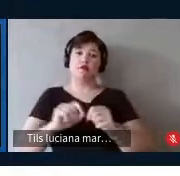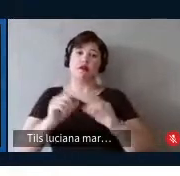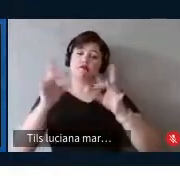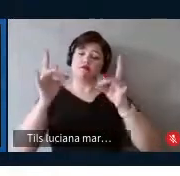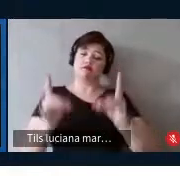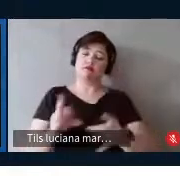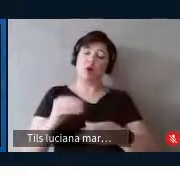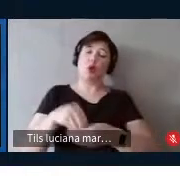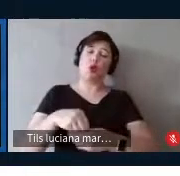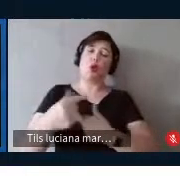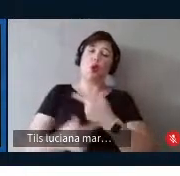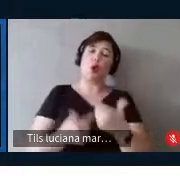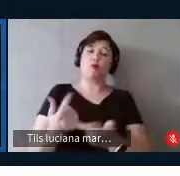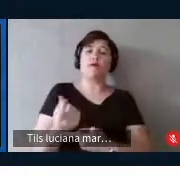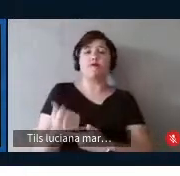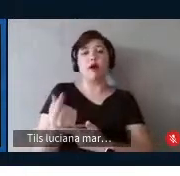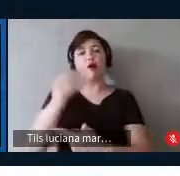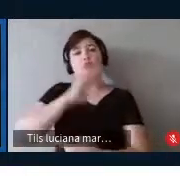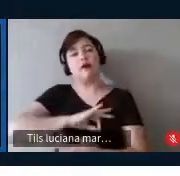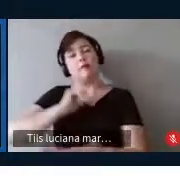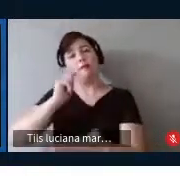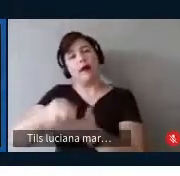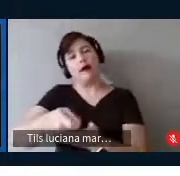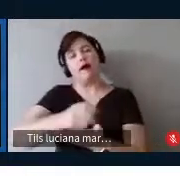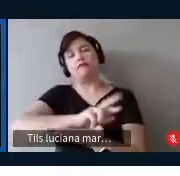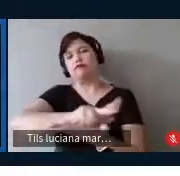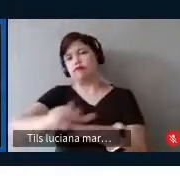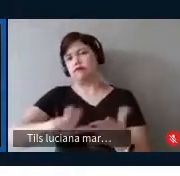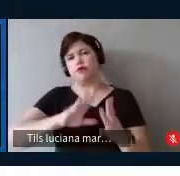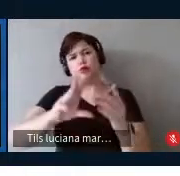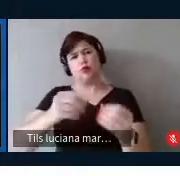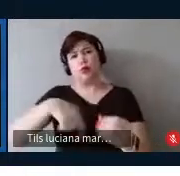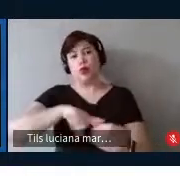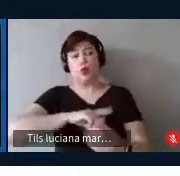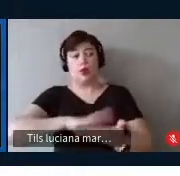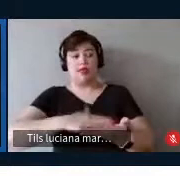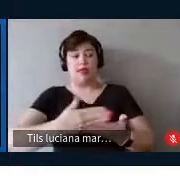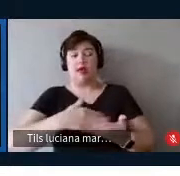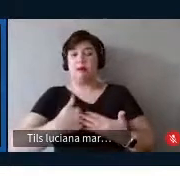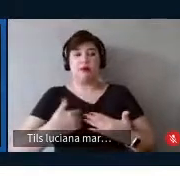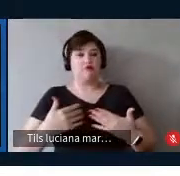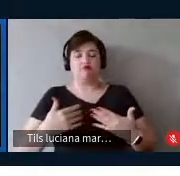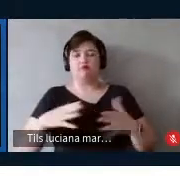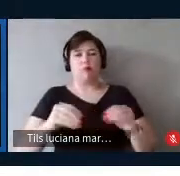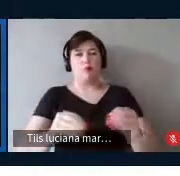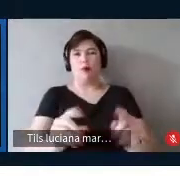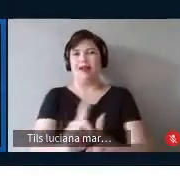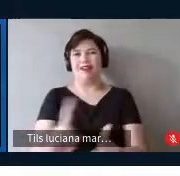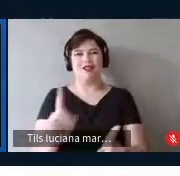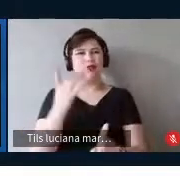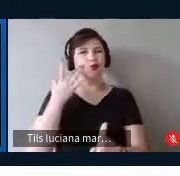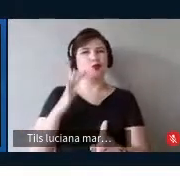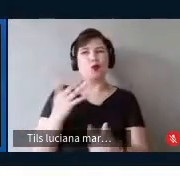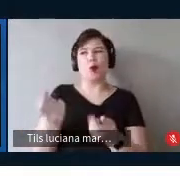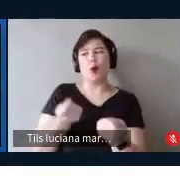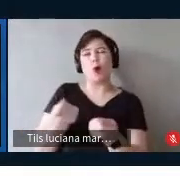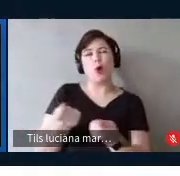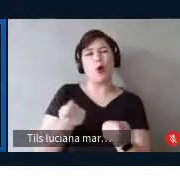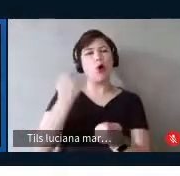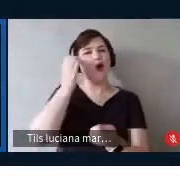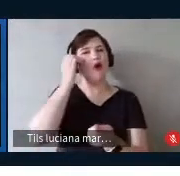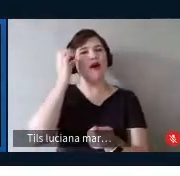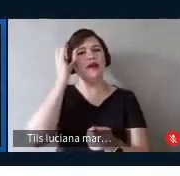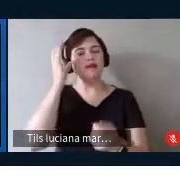do serviço, valor de salário pago, enfim. De modo que esse tipo de